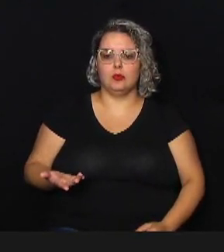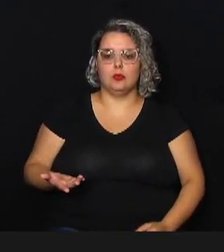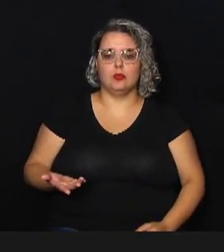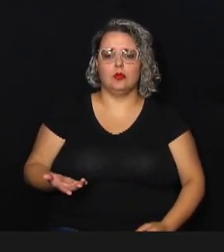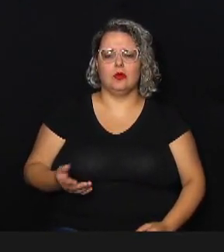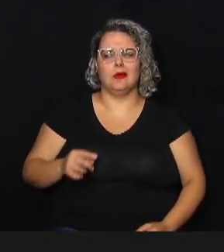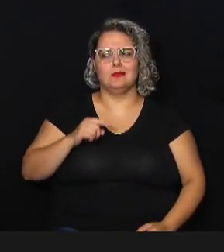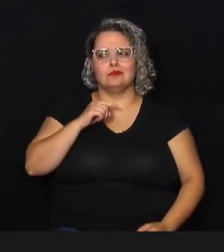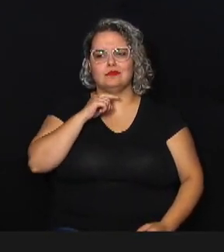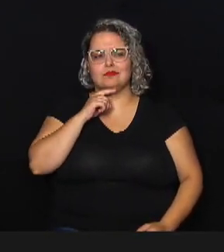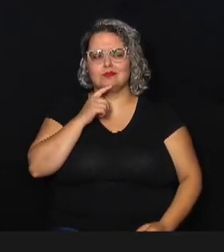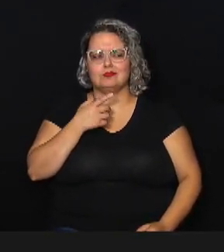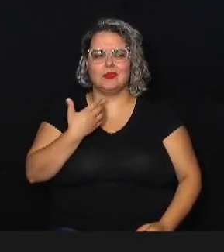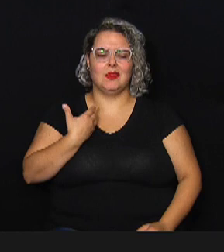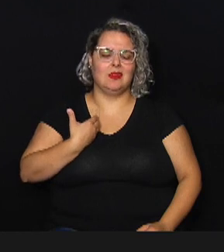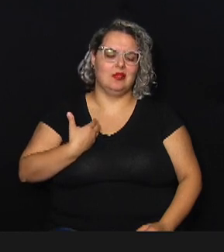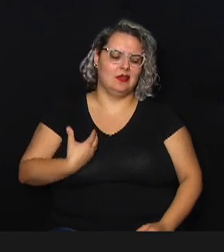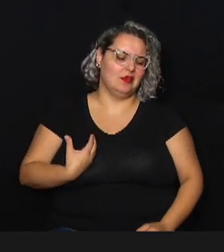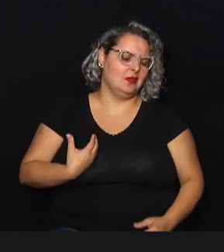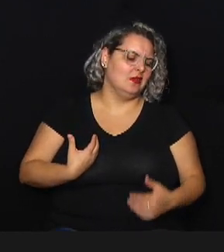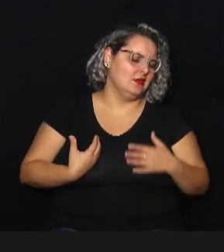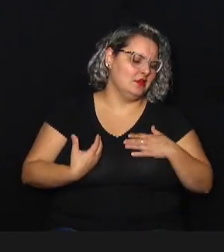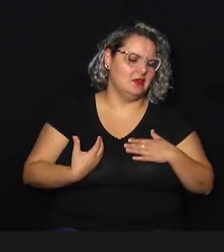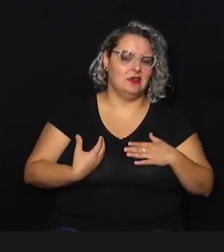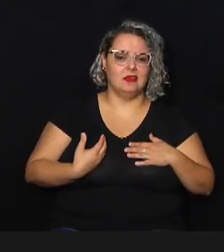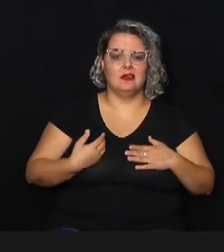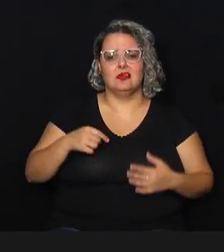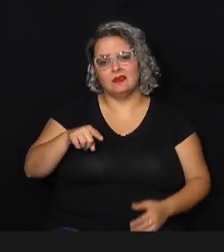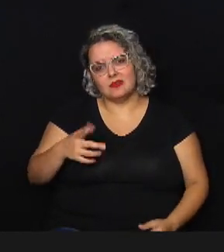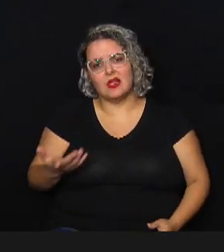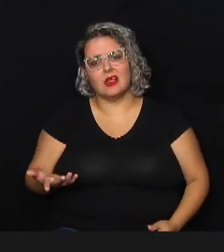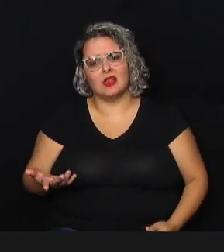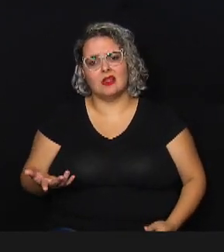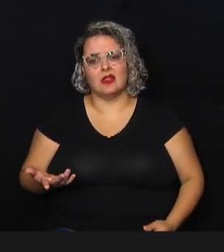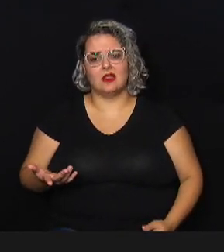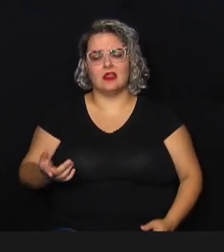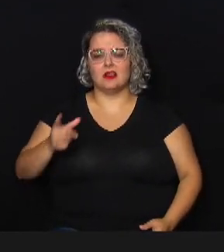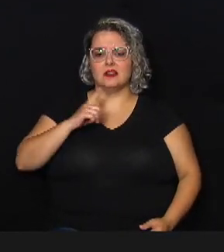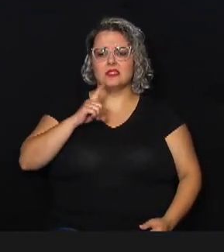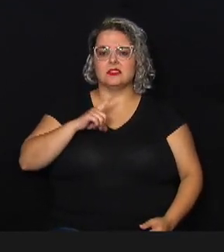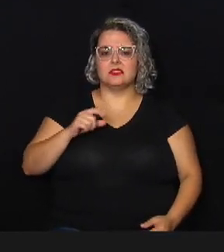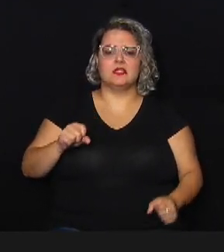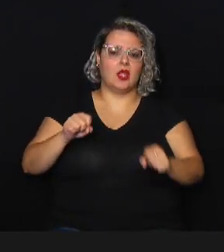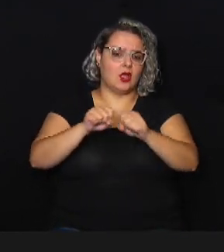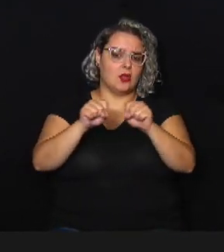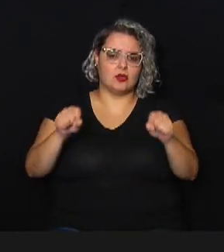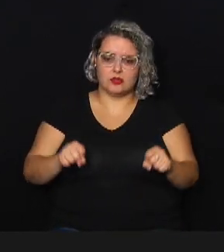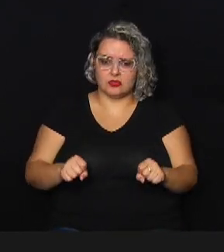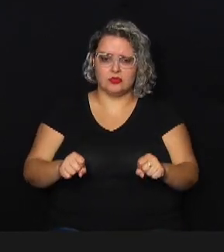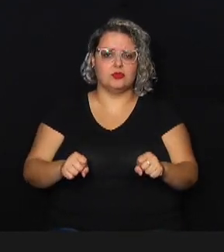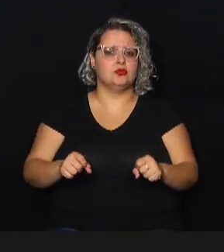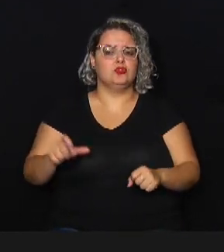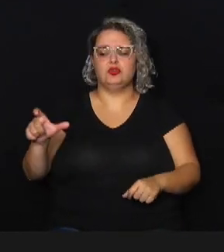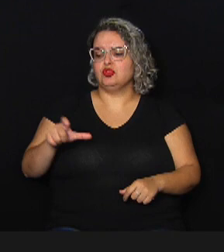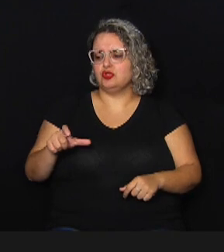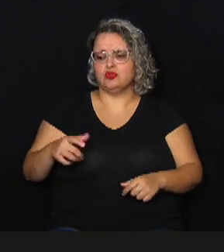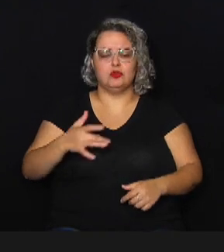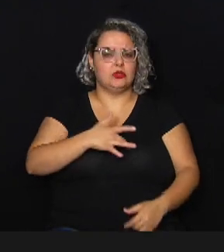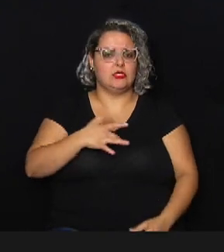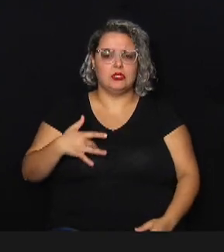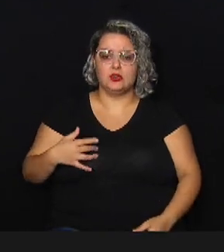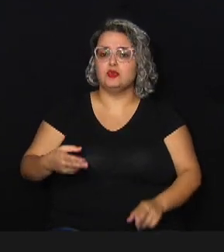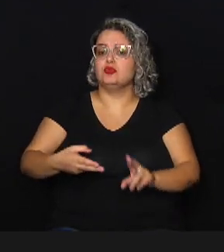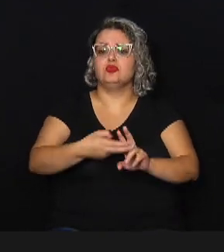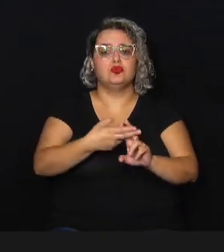desconfio. Pô, eu estou meio cansado. Não precisa nada, vamos no médico. A gente tem o nosso sistema de planos de saúde, o sistema de